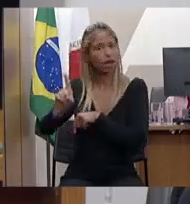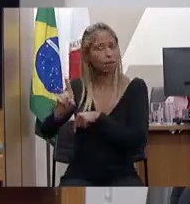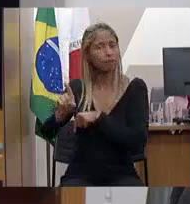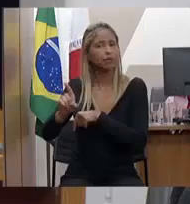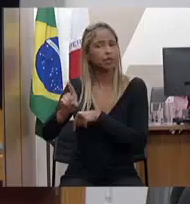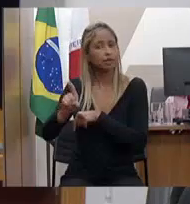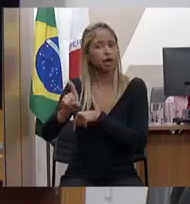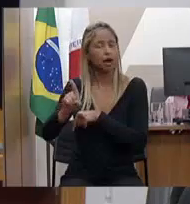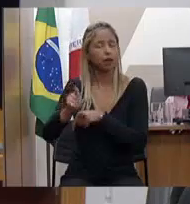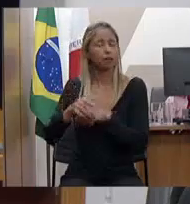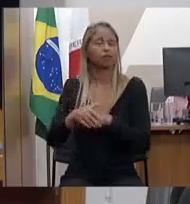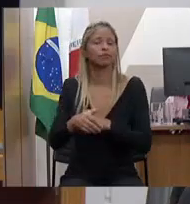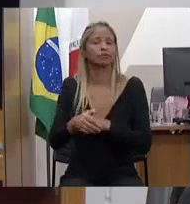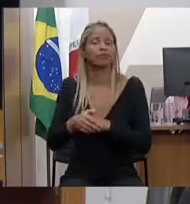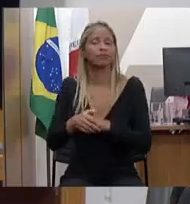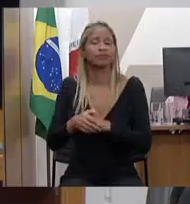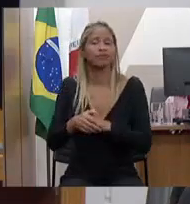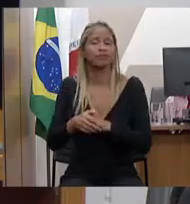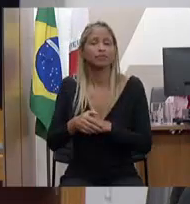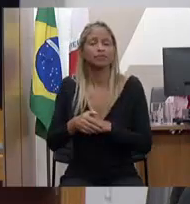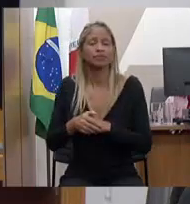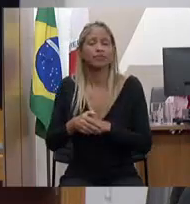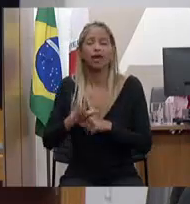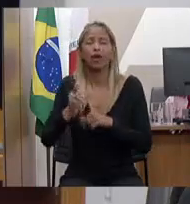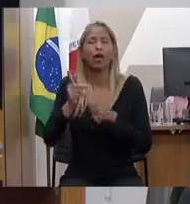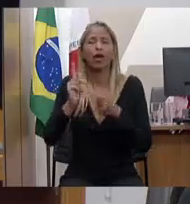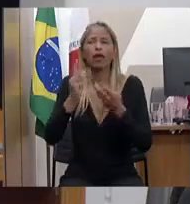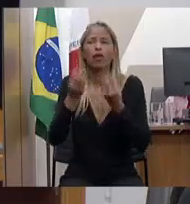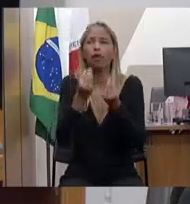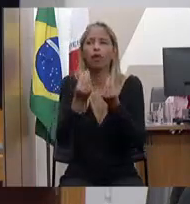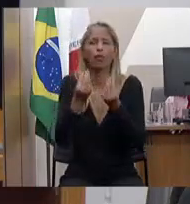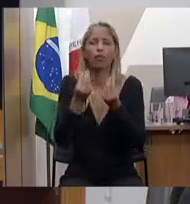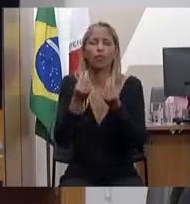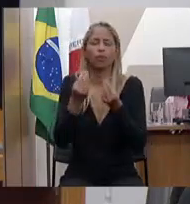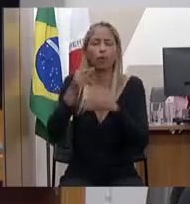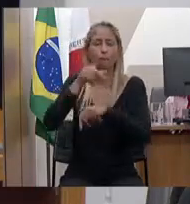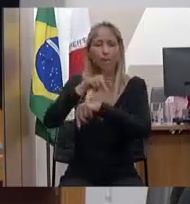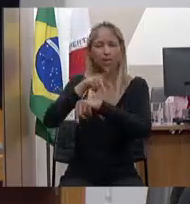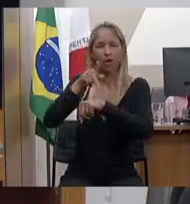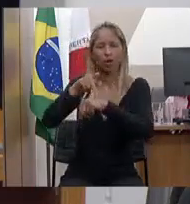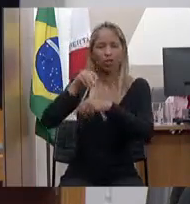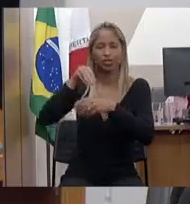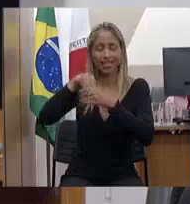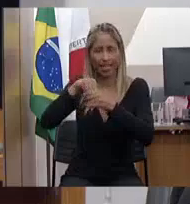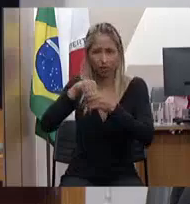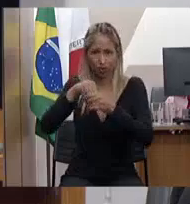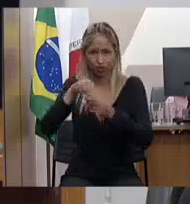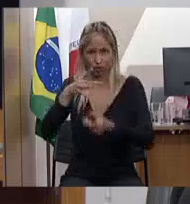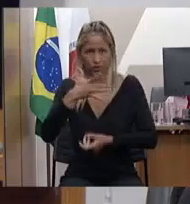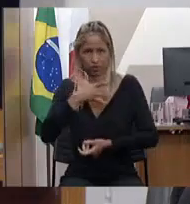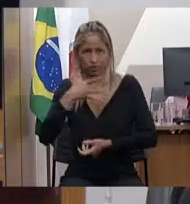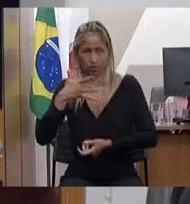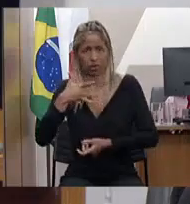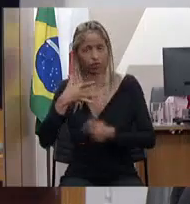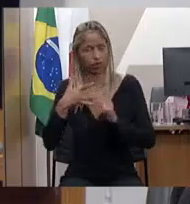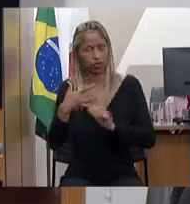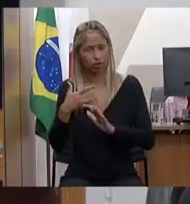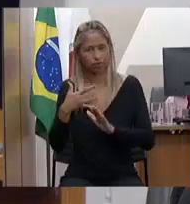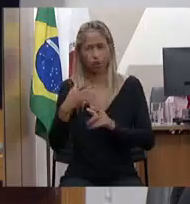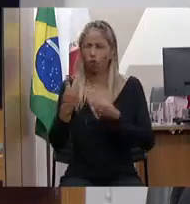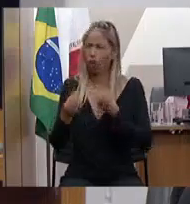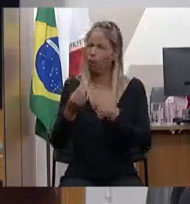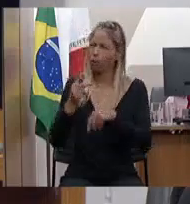que ele deu que eu acho que a questão pedagógica dentro dentro da saúde do trabalhador Porque assim eu